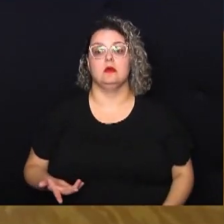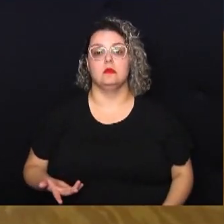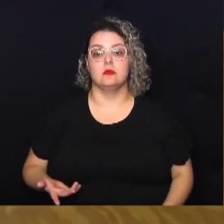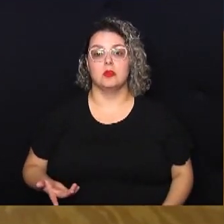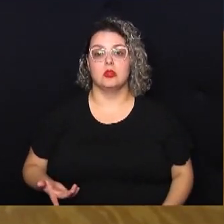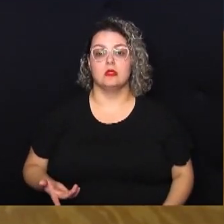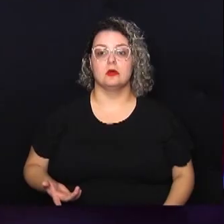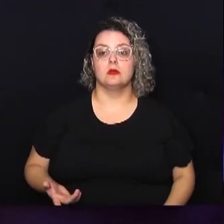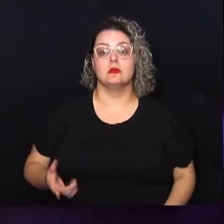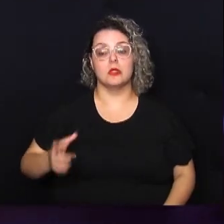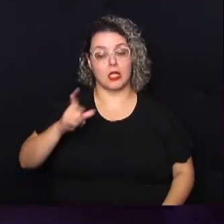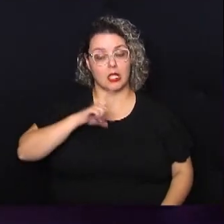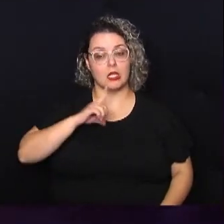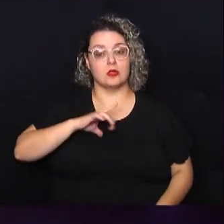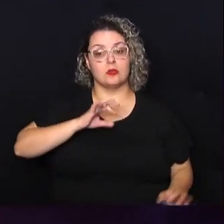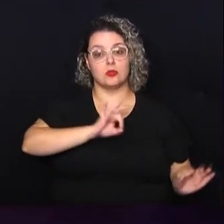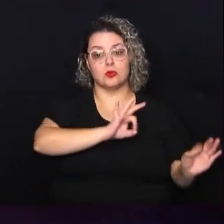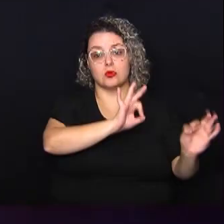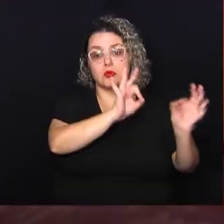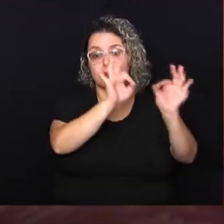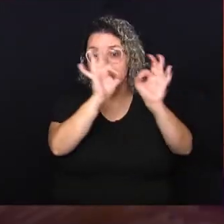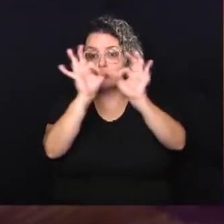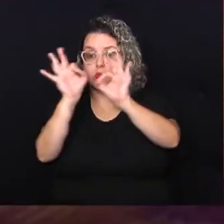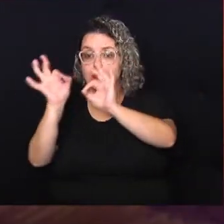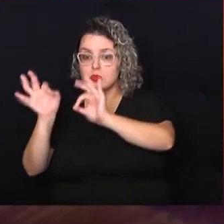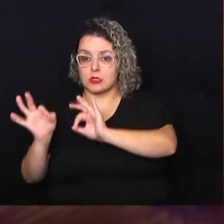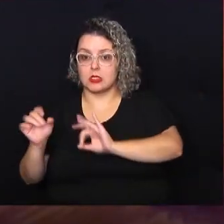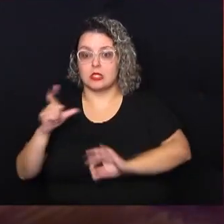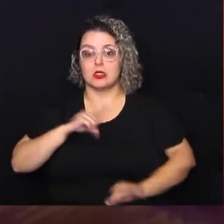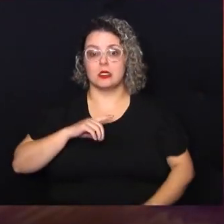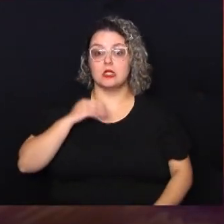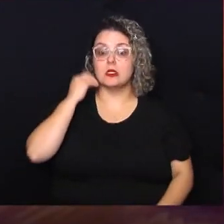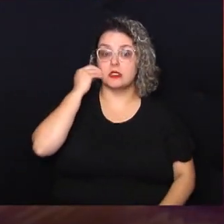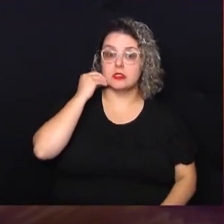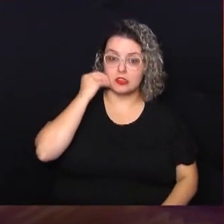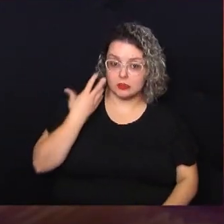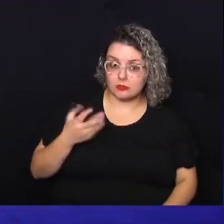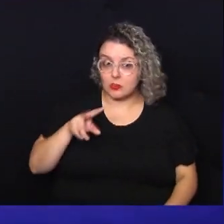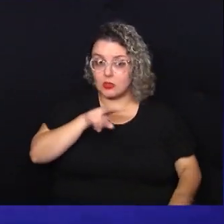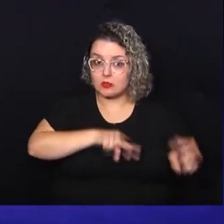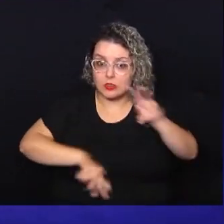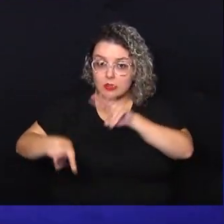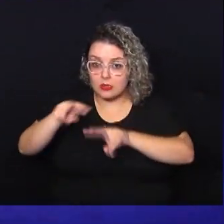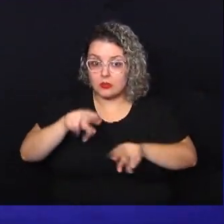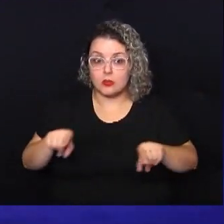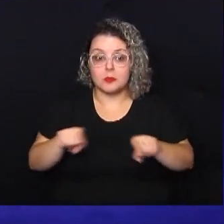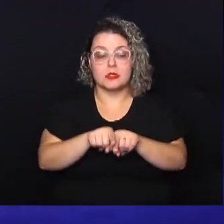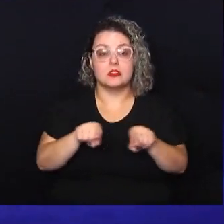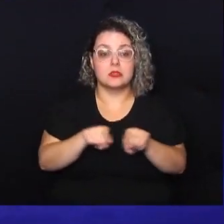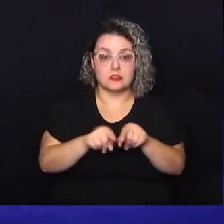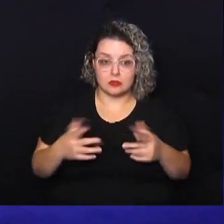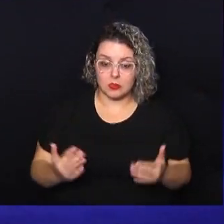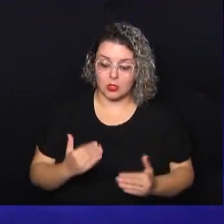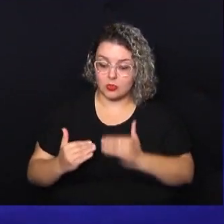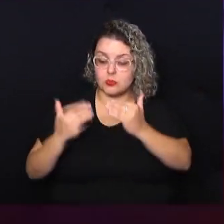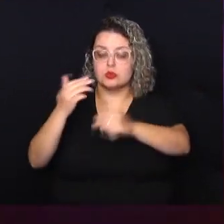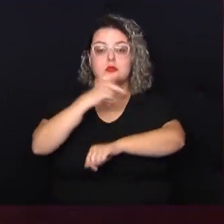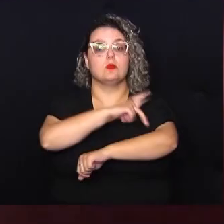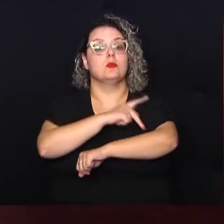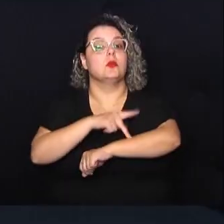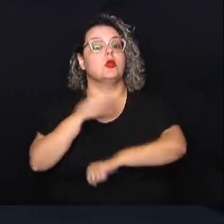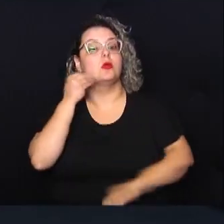tanto assistam com o espetáculo e tenham essa experiência estética, quanto construam uma experiência pedagógica a partir